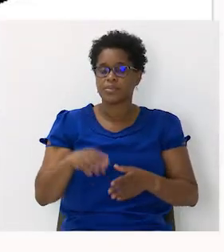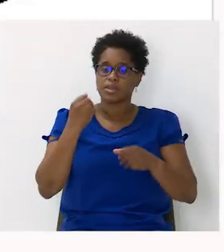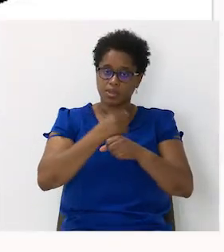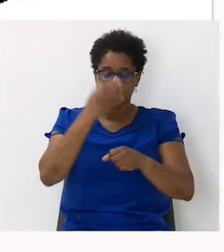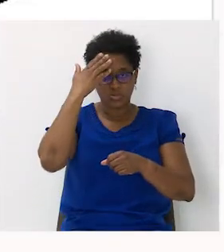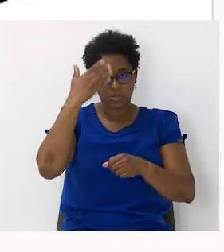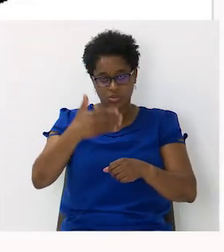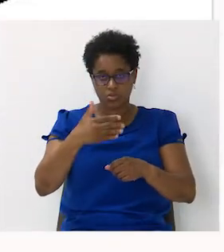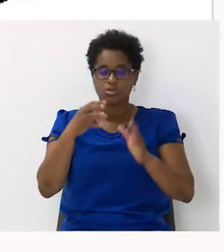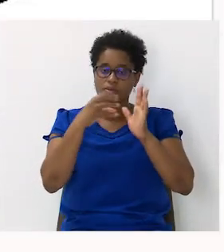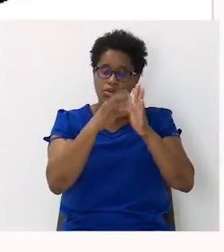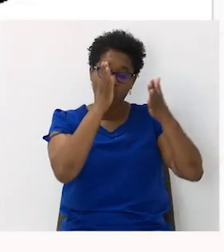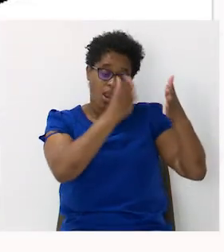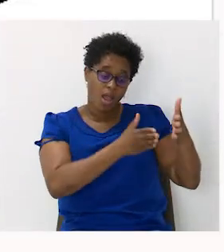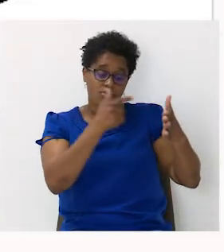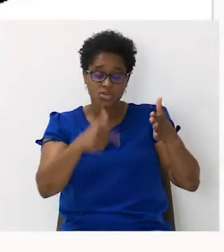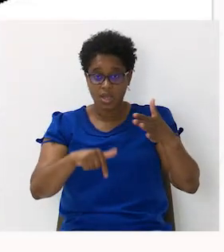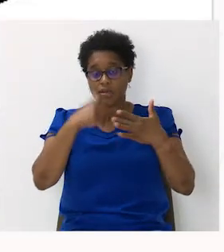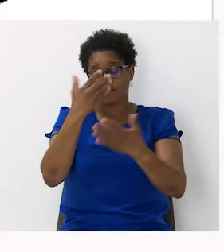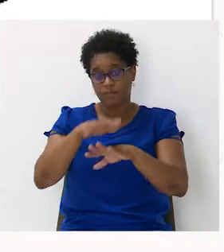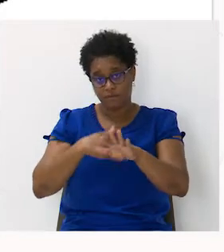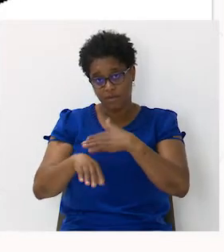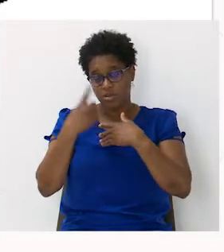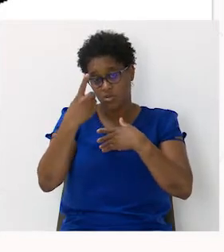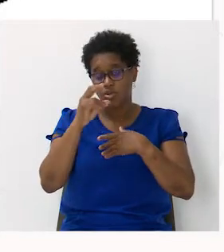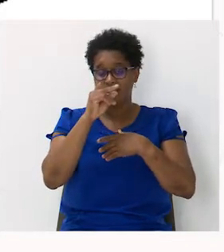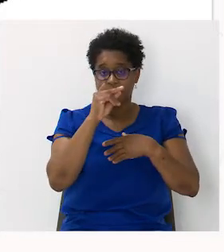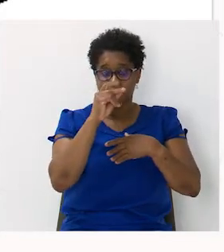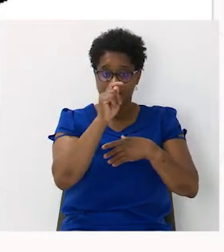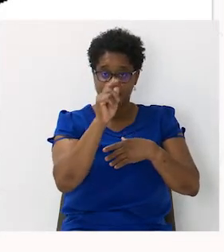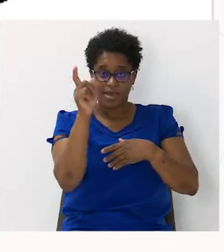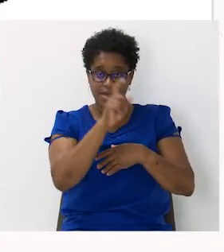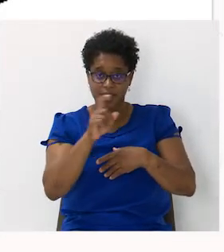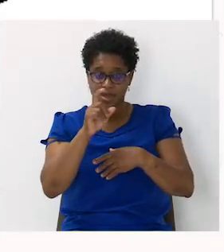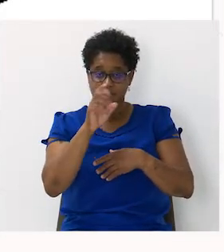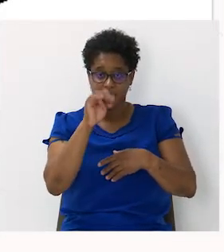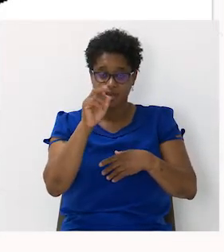1. Na figura ao lado está representado um hexágono regular